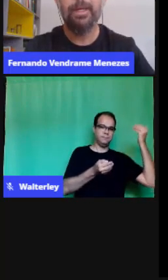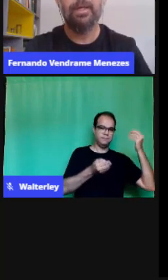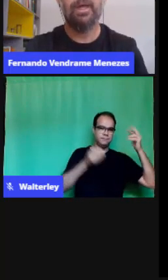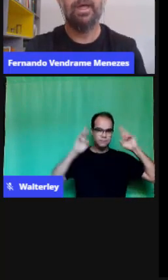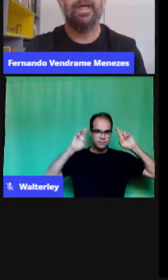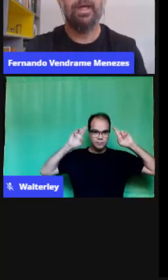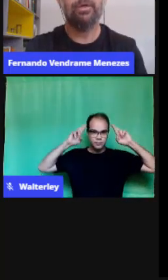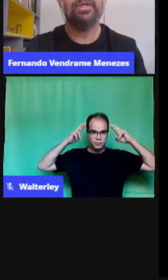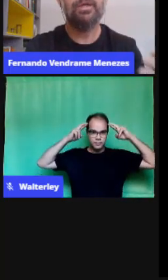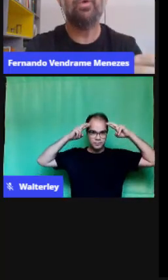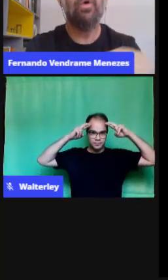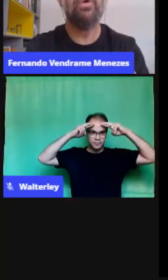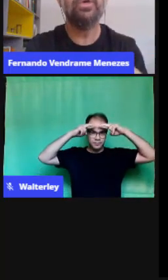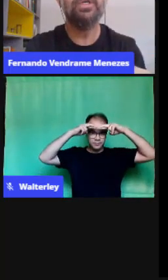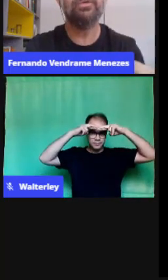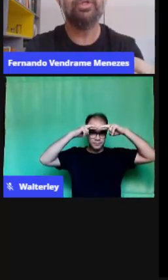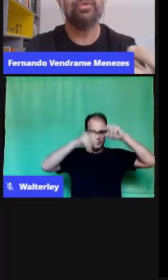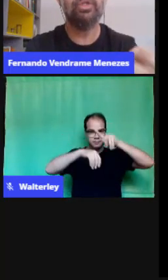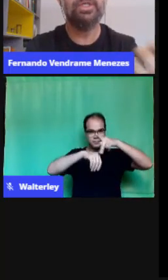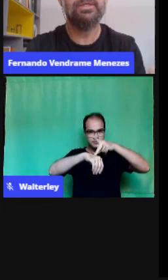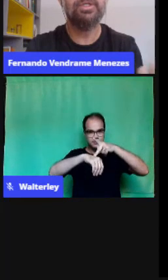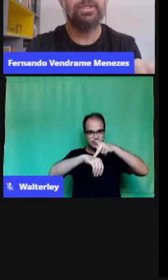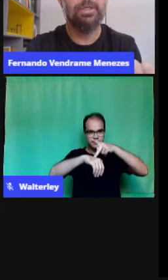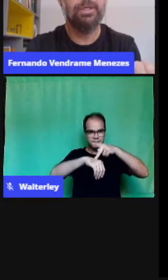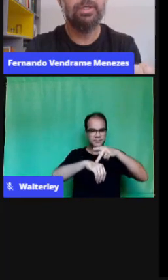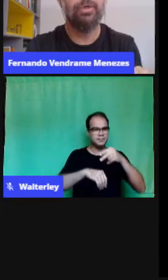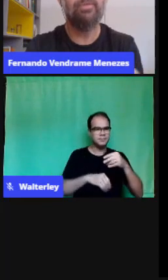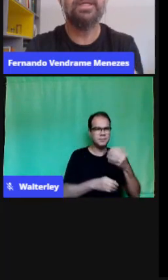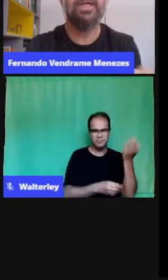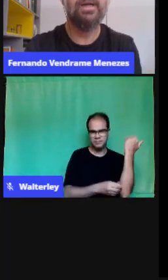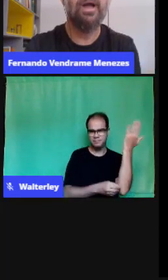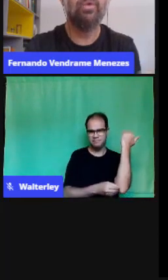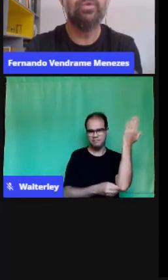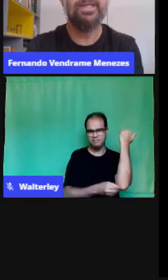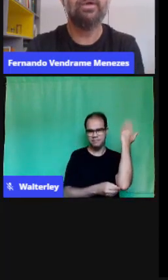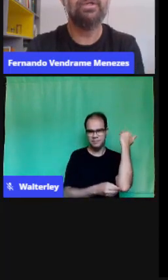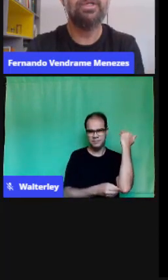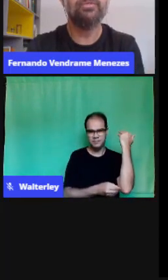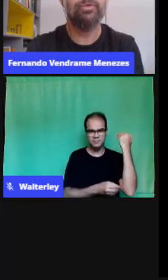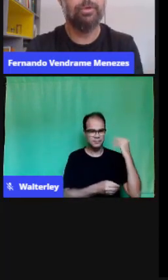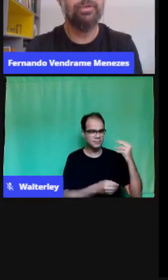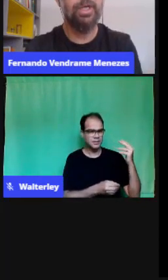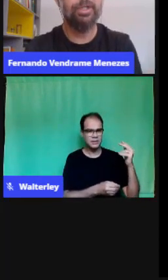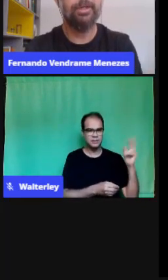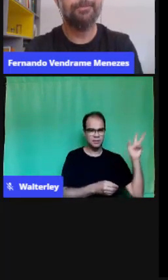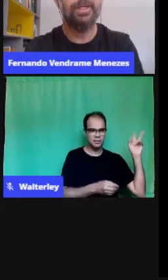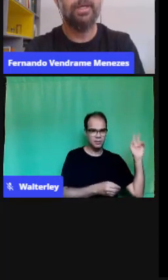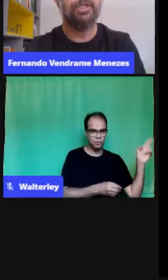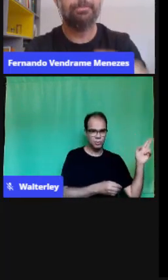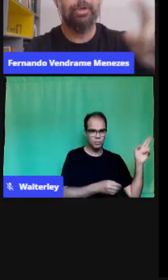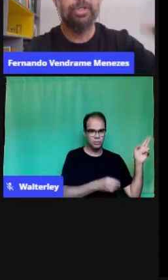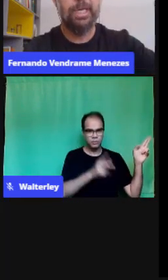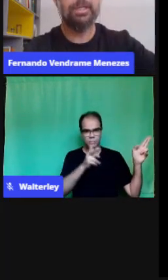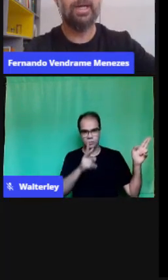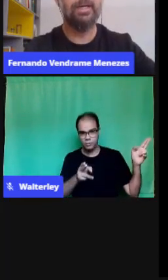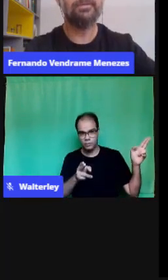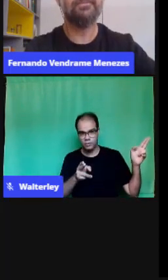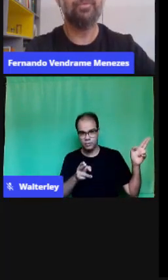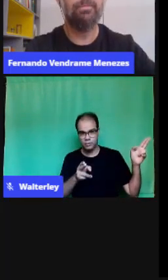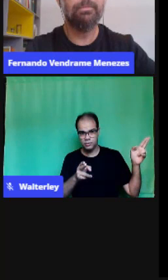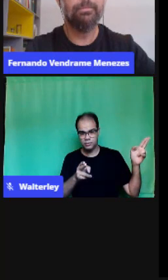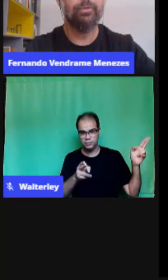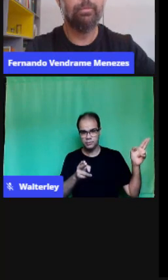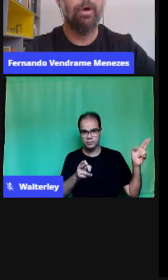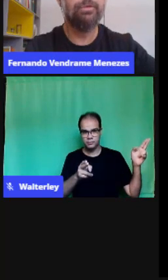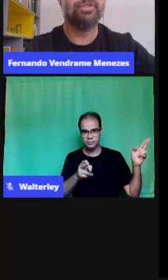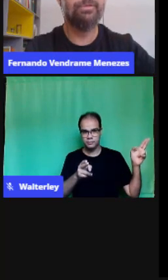Atenas, eu corro o risco de cometer alguns anacronismos, ou seja, de projetar